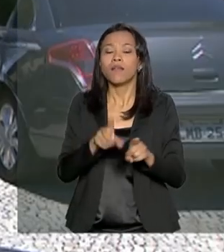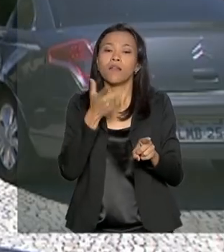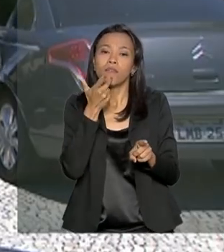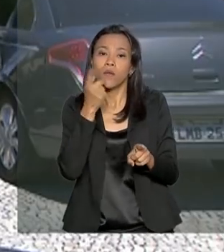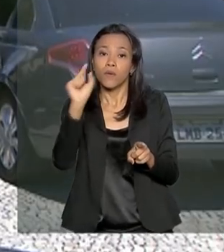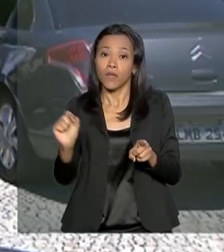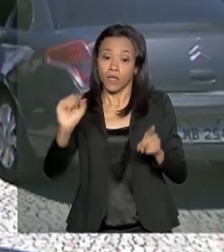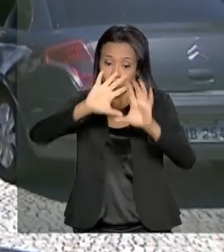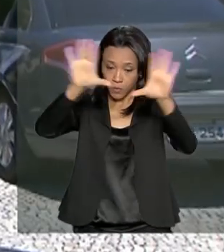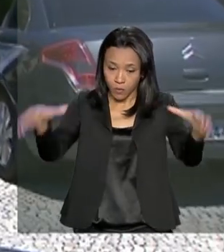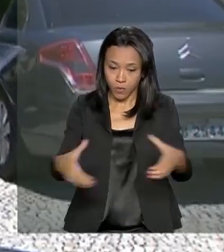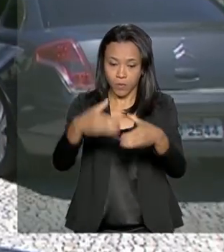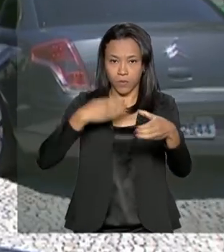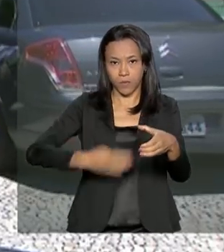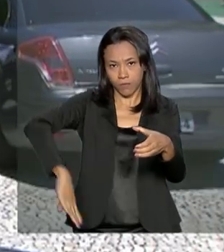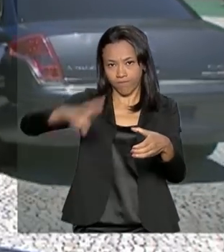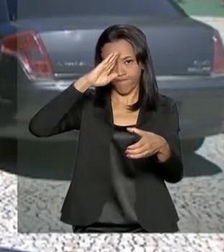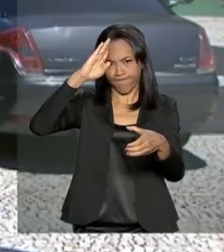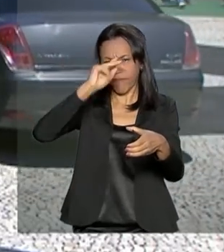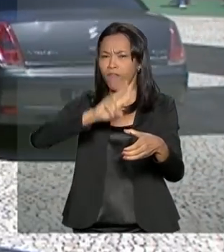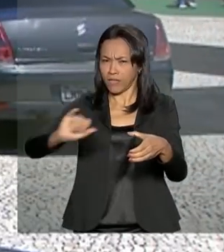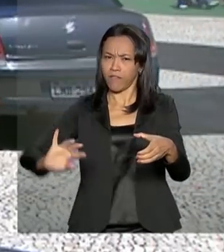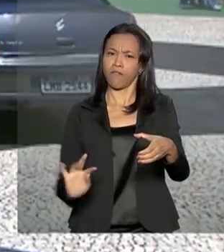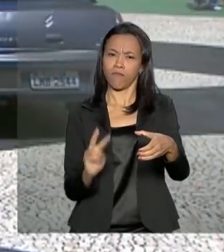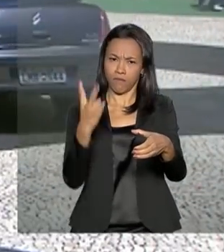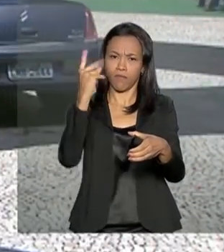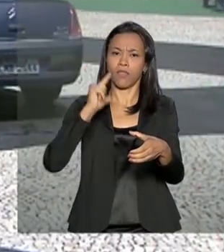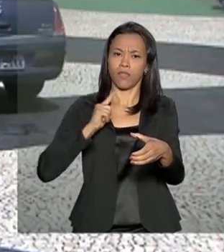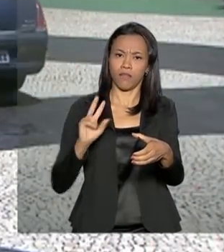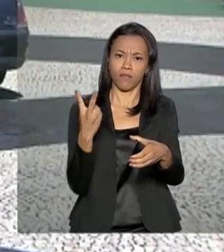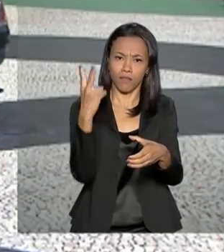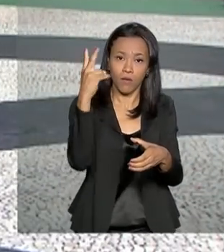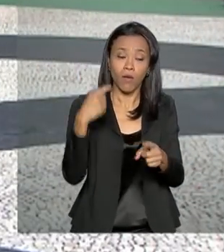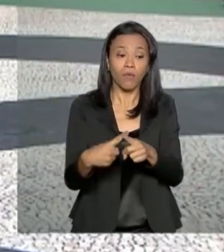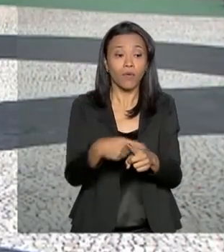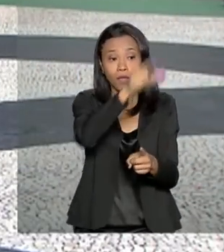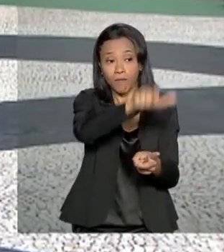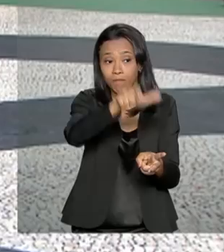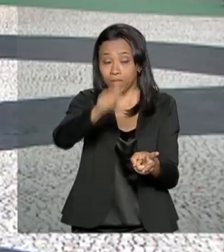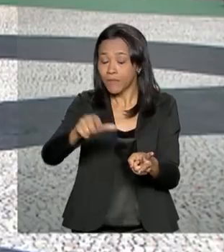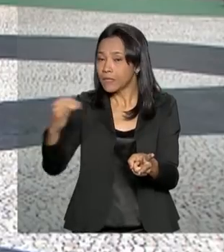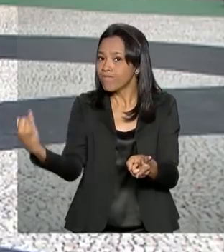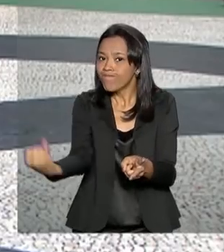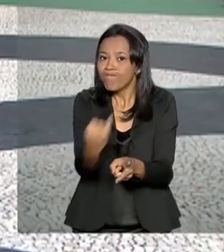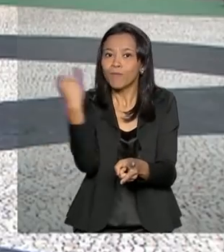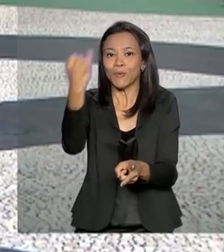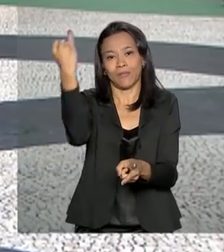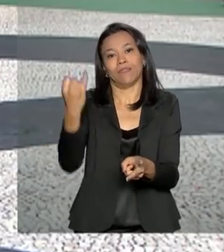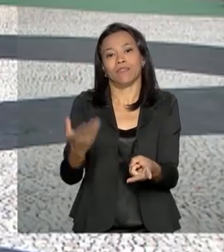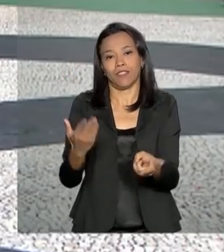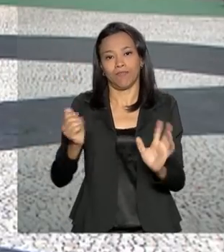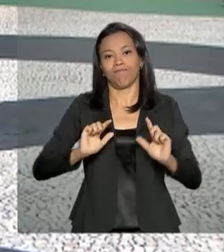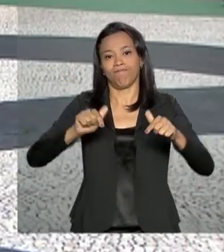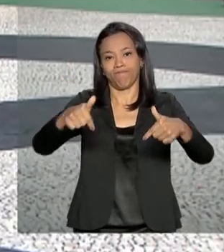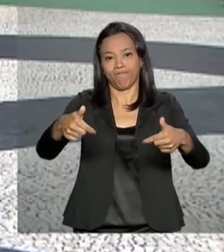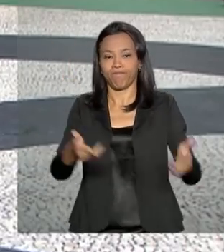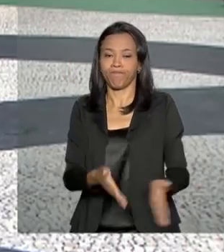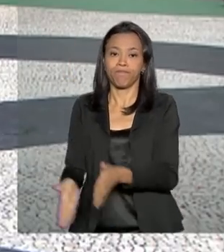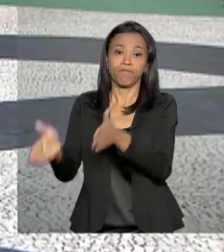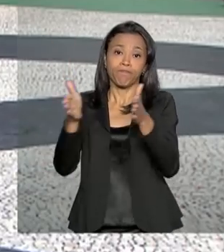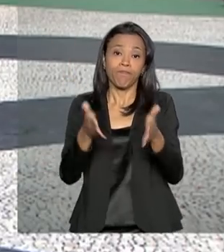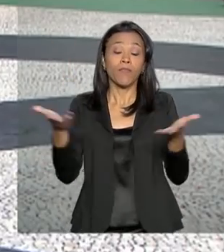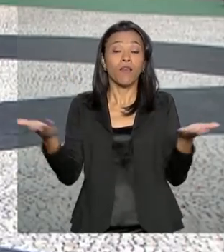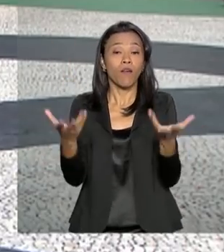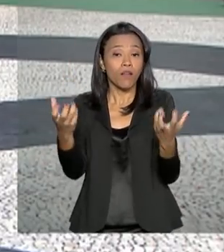que as forças armadas vão ser valorizadas no seu governo porque o soldado tem um papel fundamental agora vamos conversar com a repórter